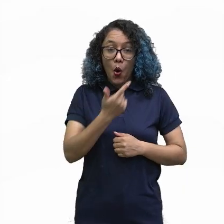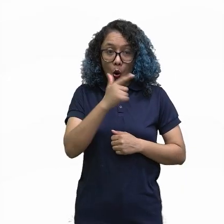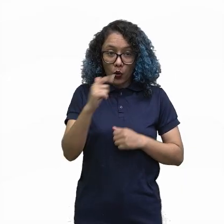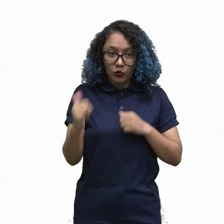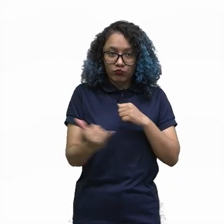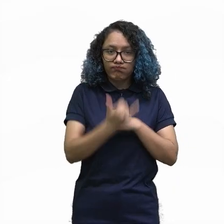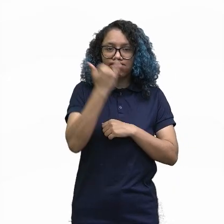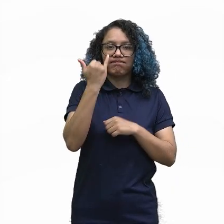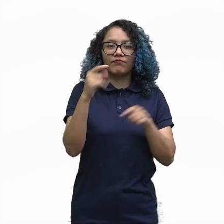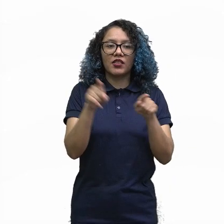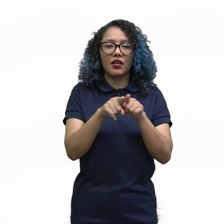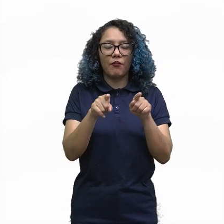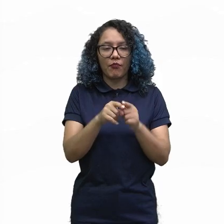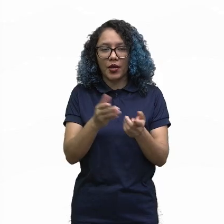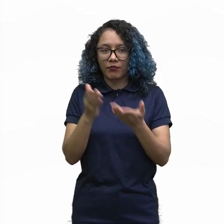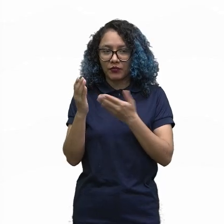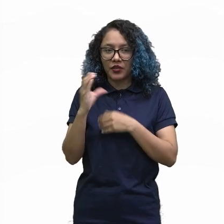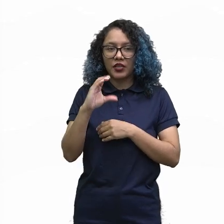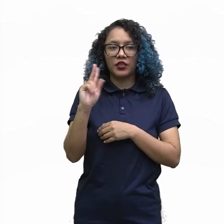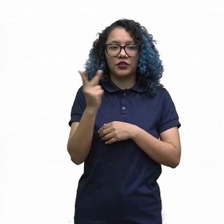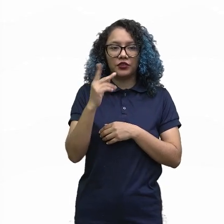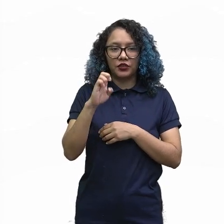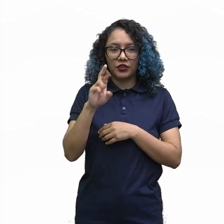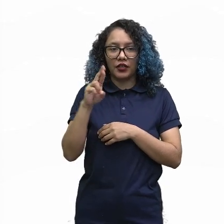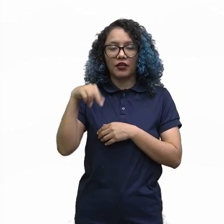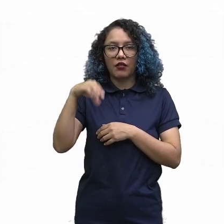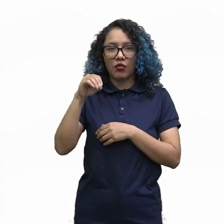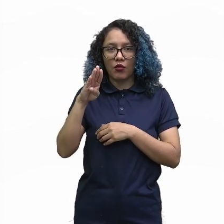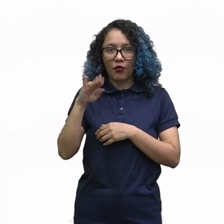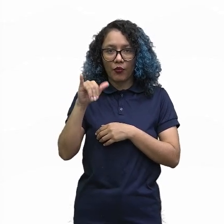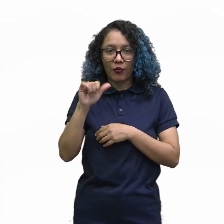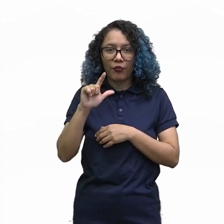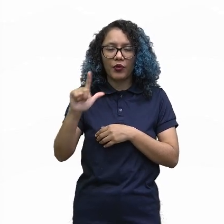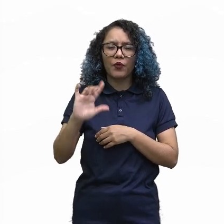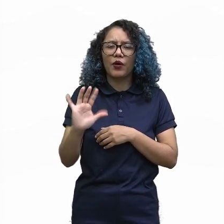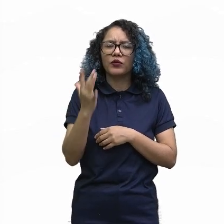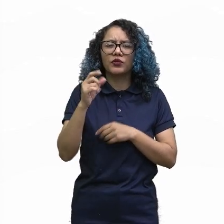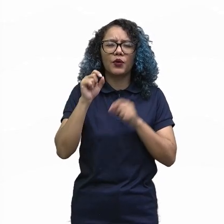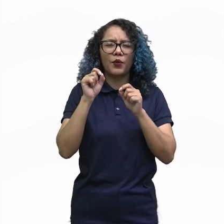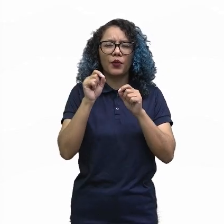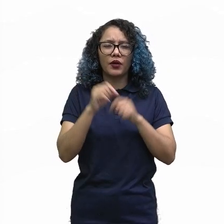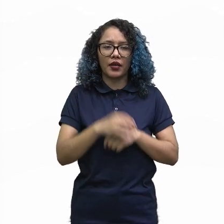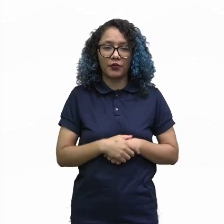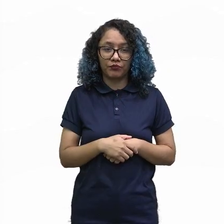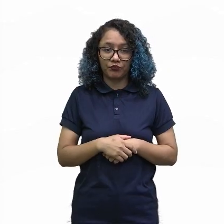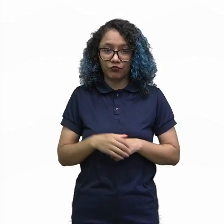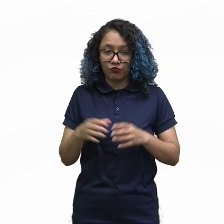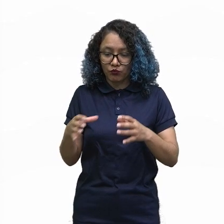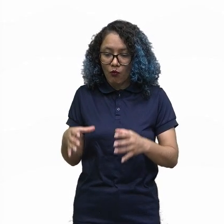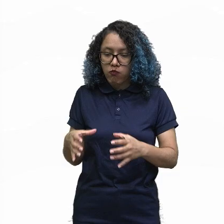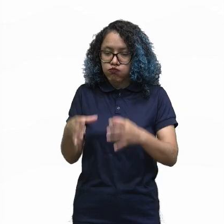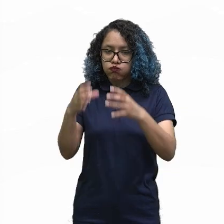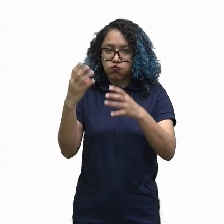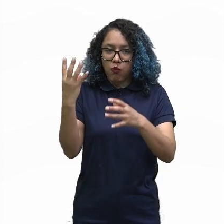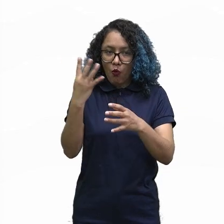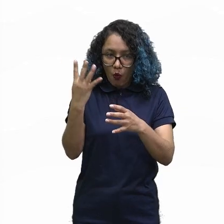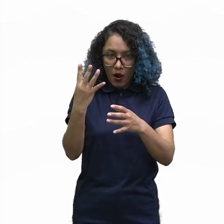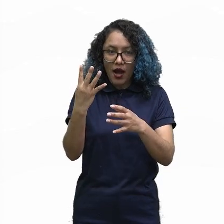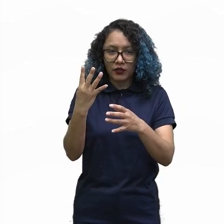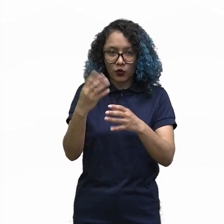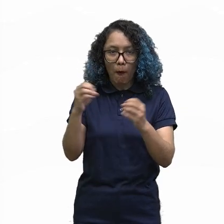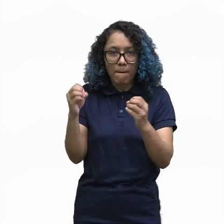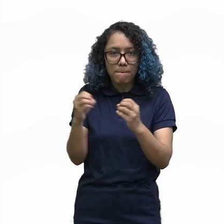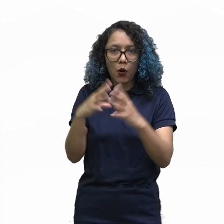No caso do acidente de Chernobyl, nós tivemos a explosão do reator 4 durante um teste